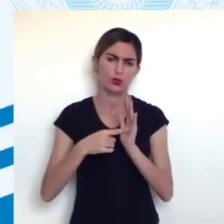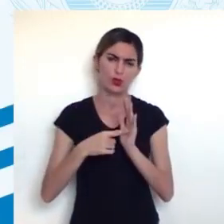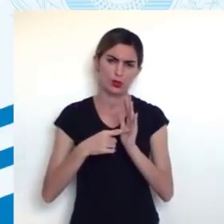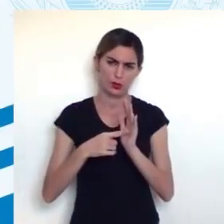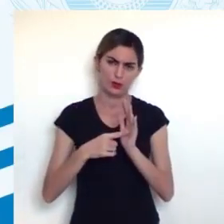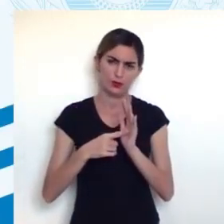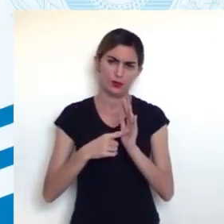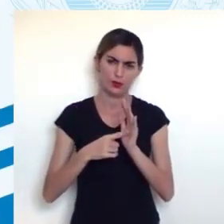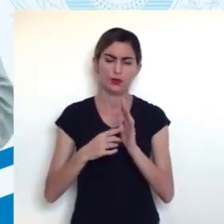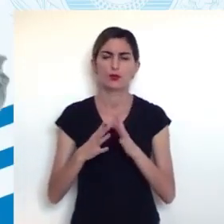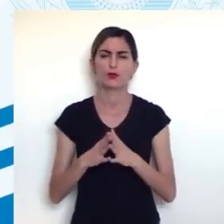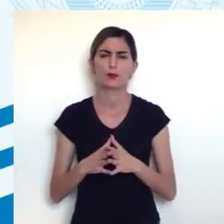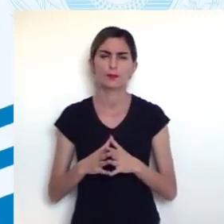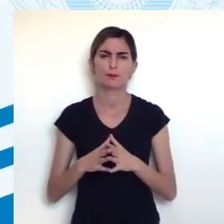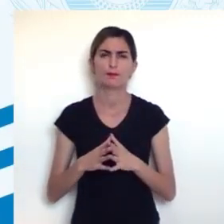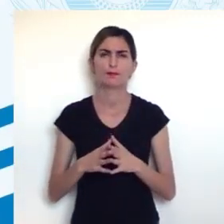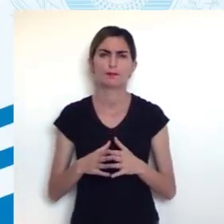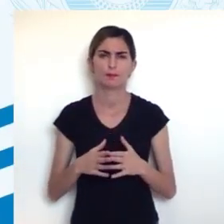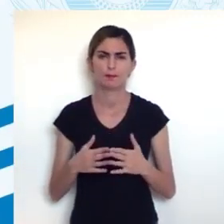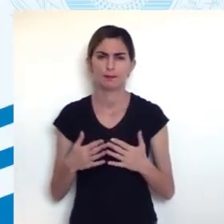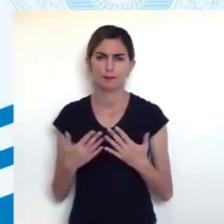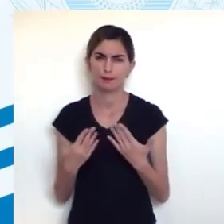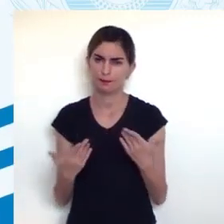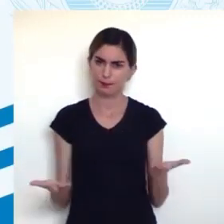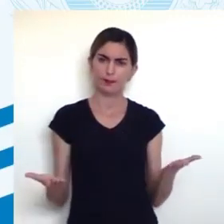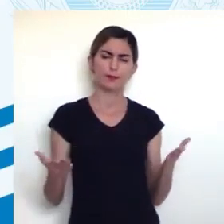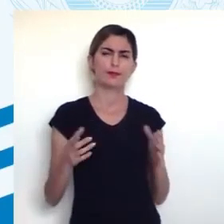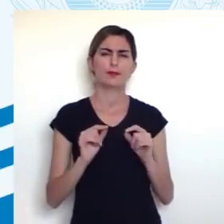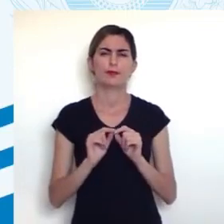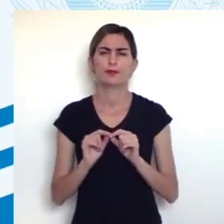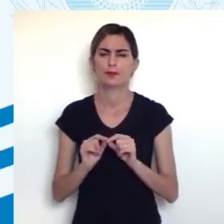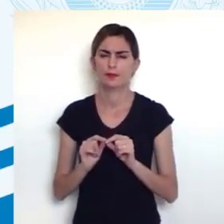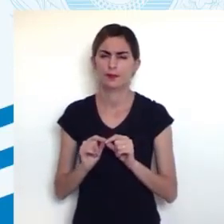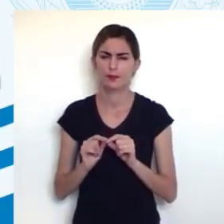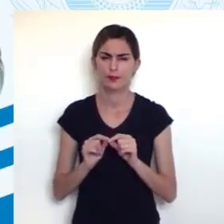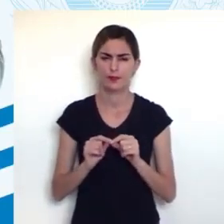objetivos prezadas daquela época eram